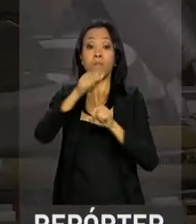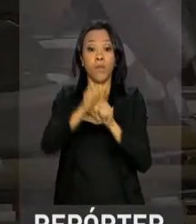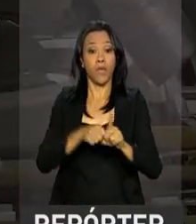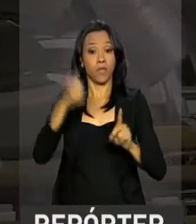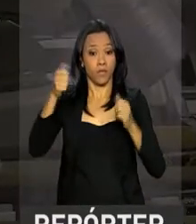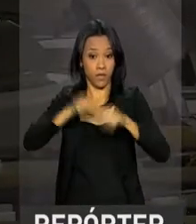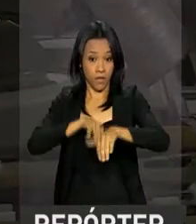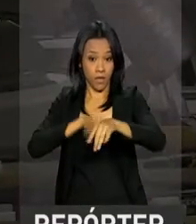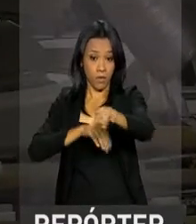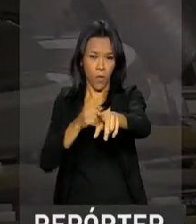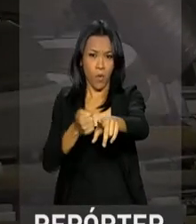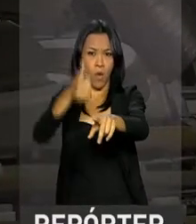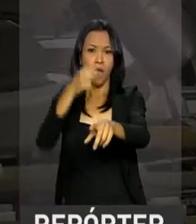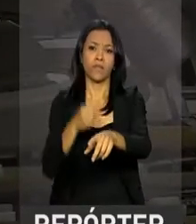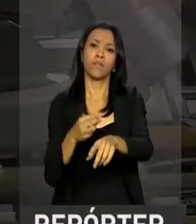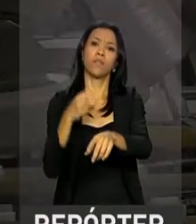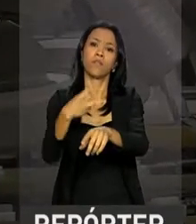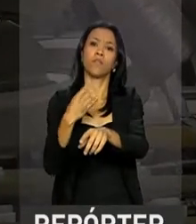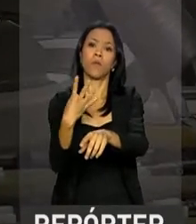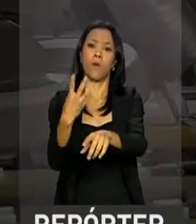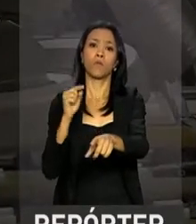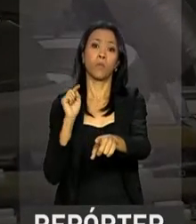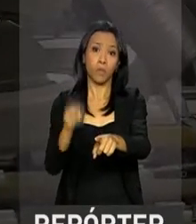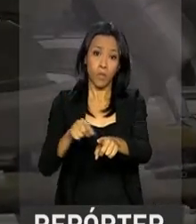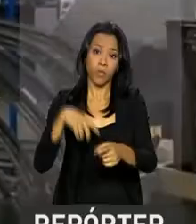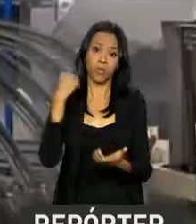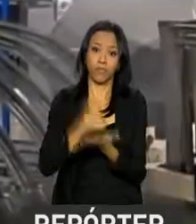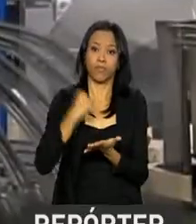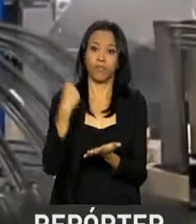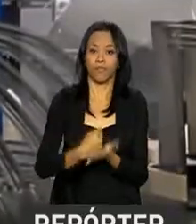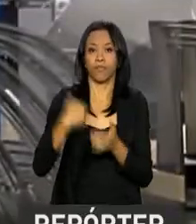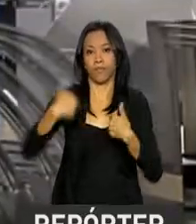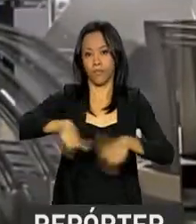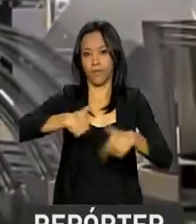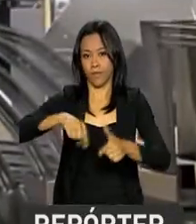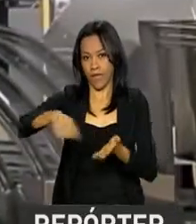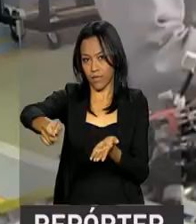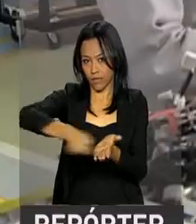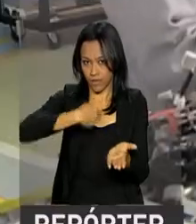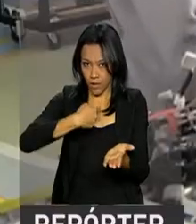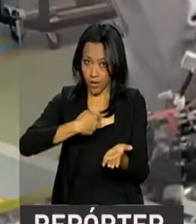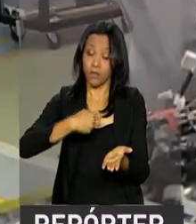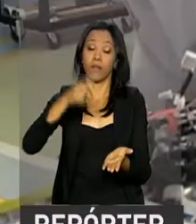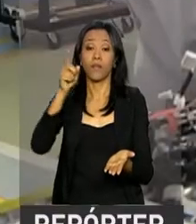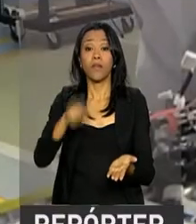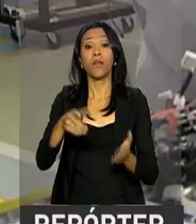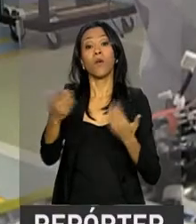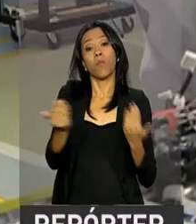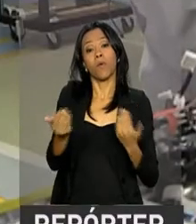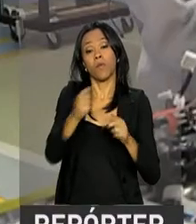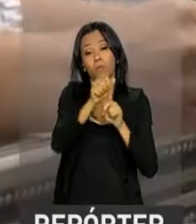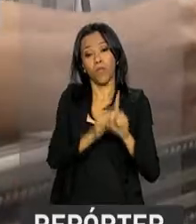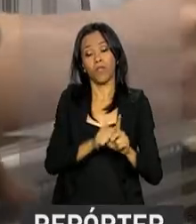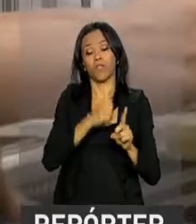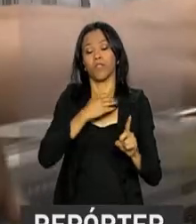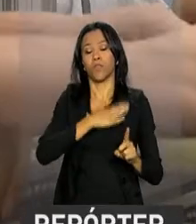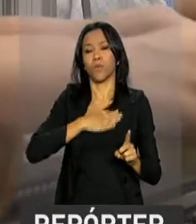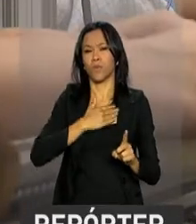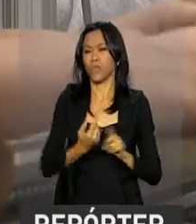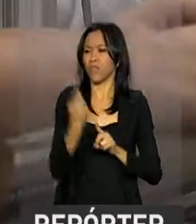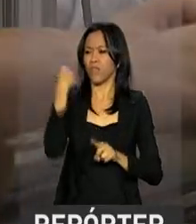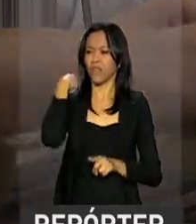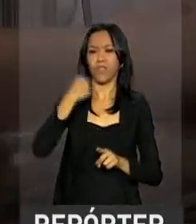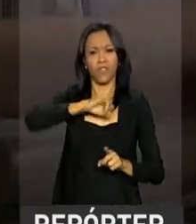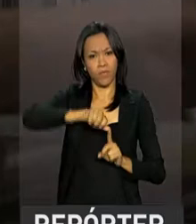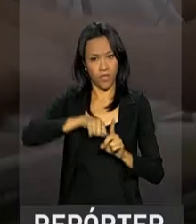34 mil e 400 vagas com carteira assinada leve aumento em relação a agosto no acumulado desde janeiro o saldo positivo